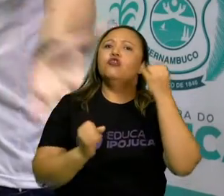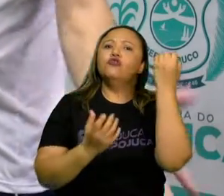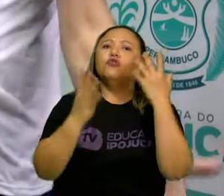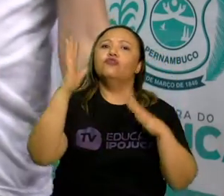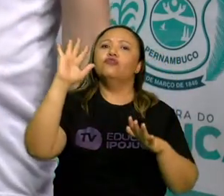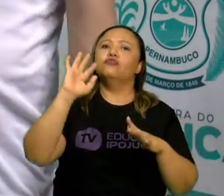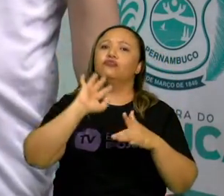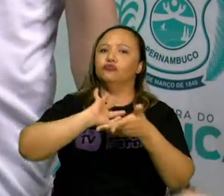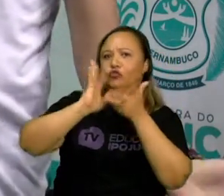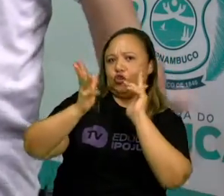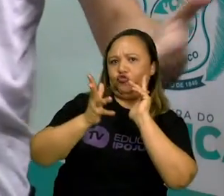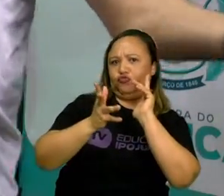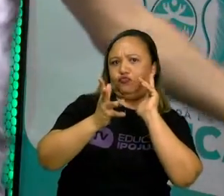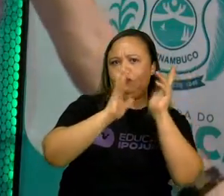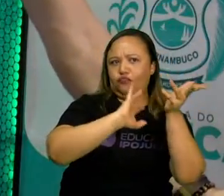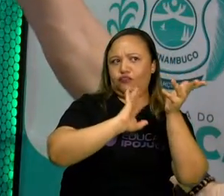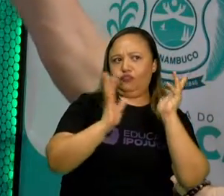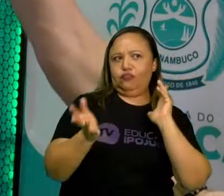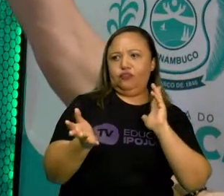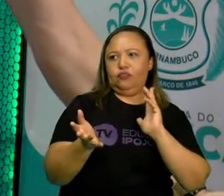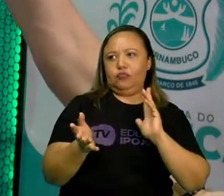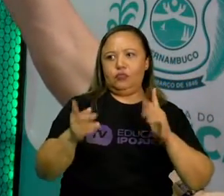eu quero